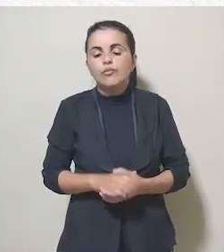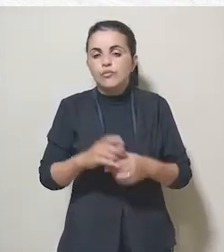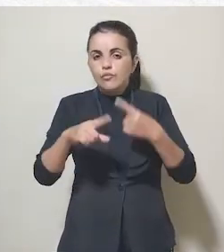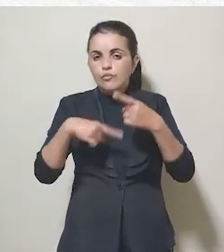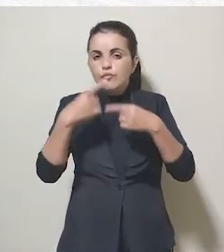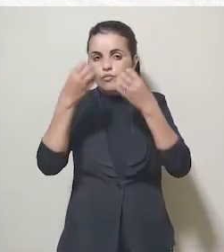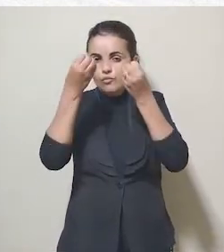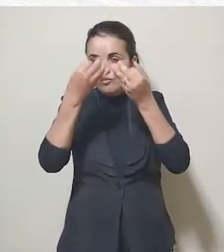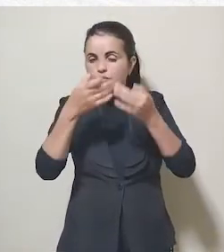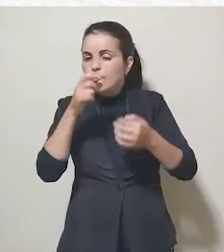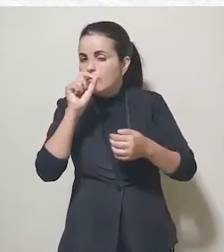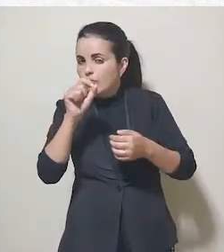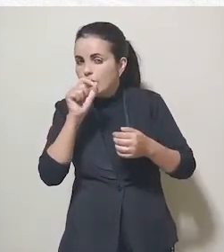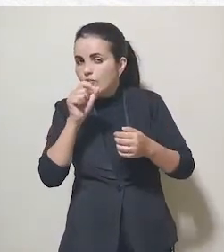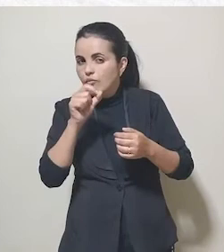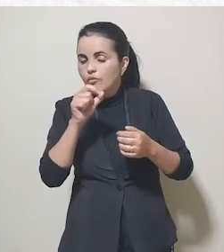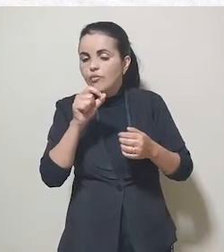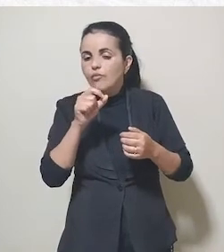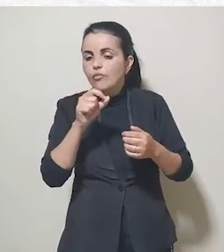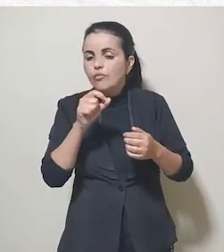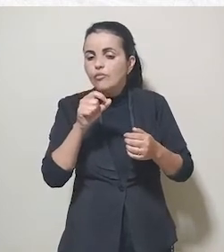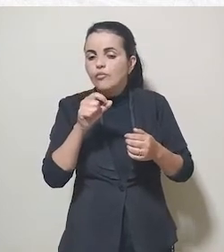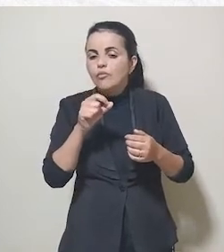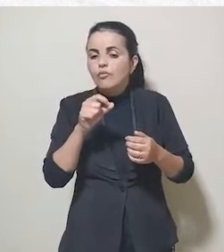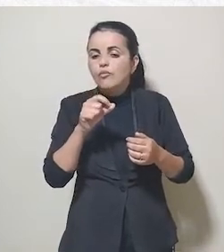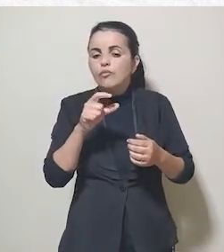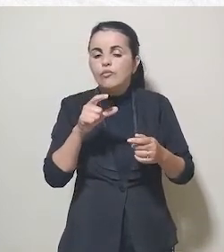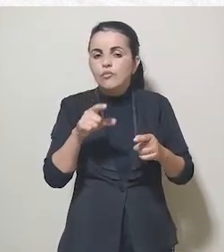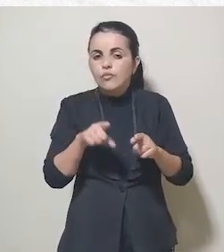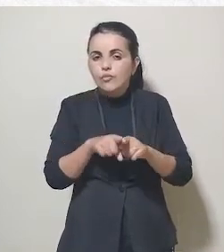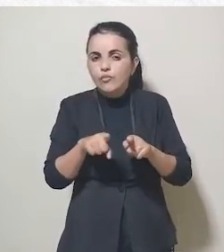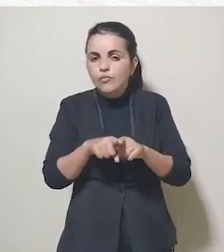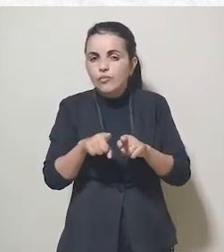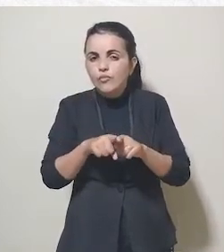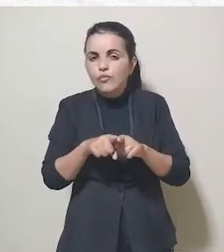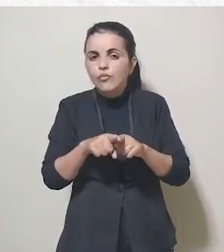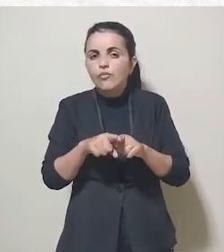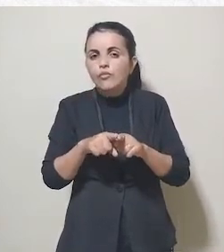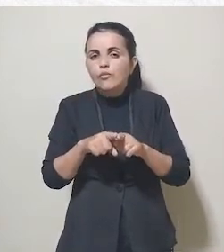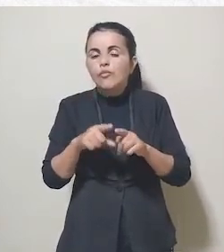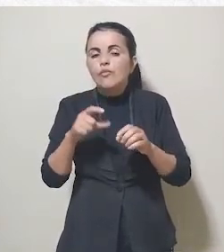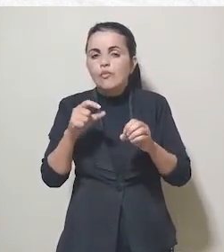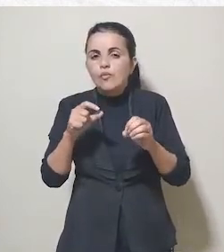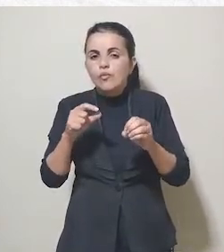aqui, daqui a pouco eu vou explicar a vocês o que é. Então, ele serve para quê? Para a